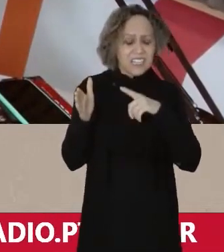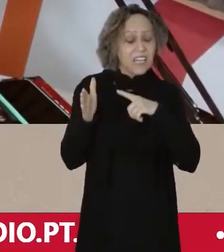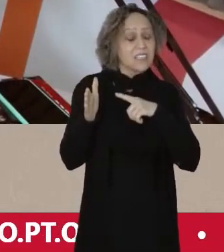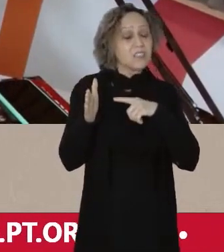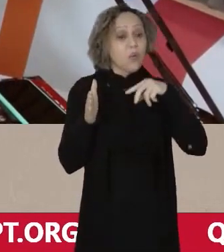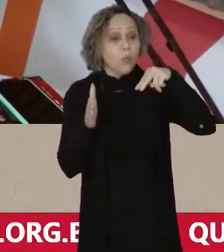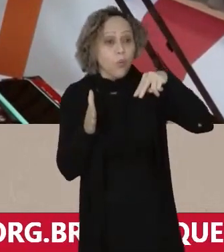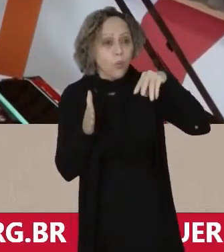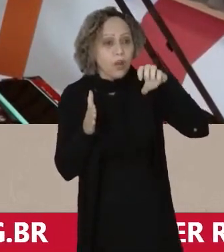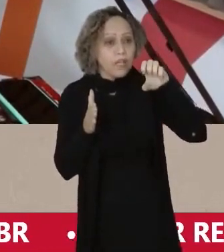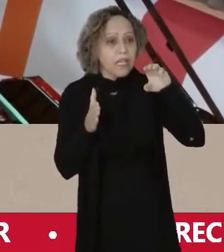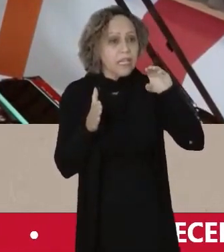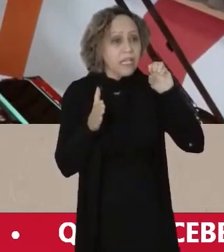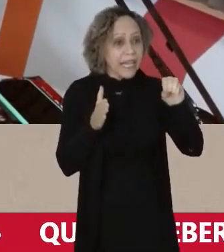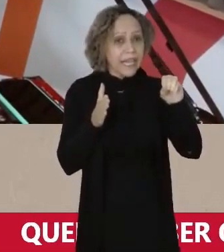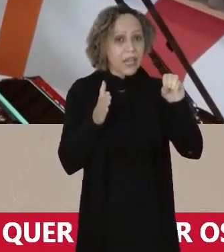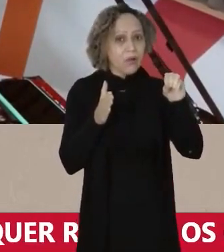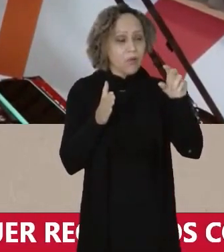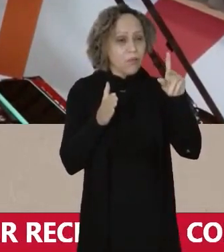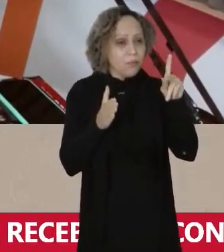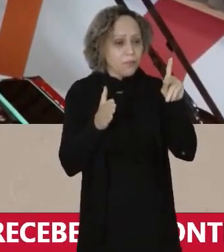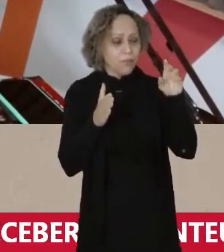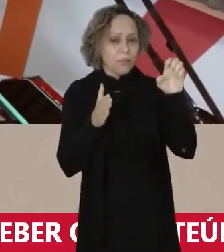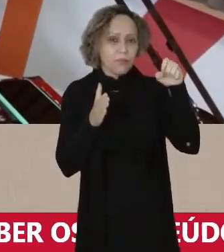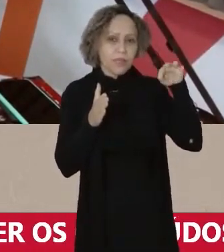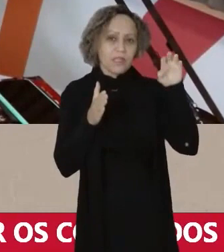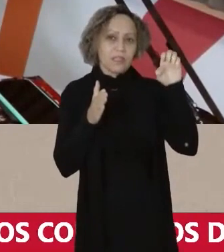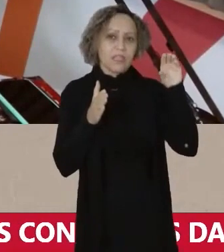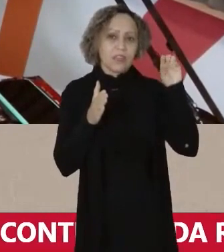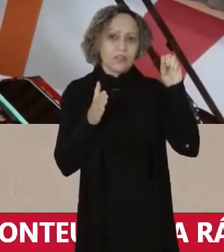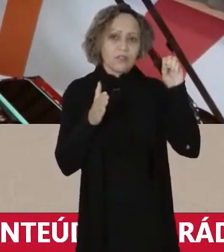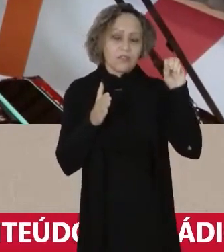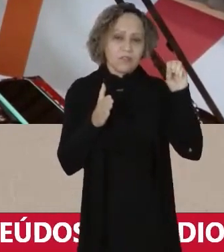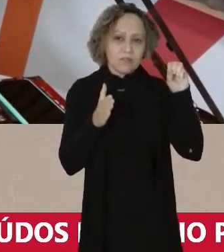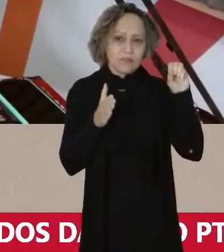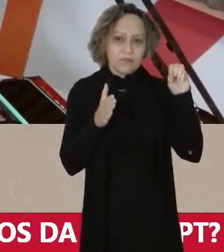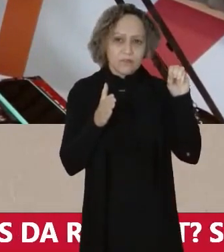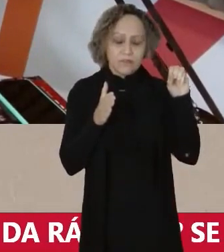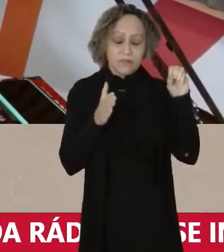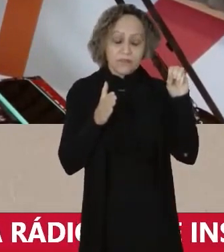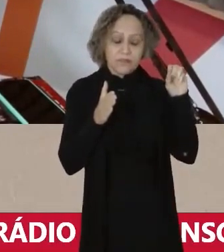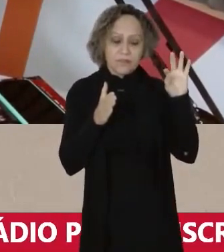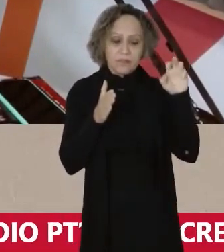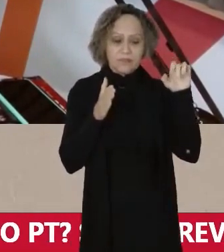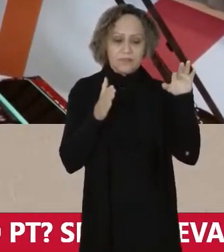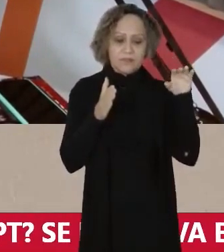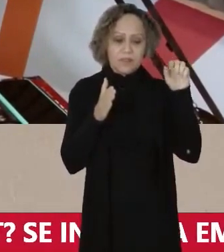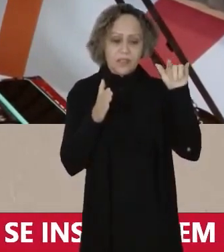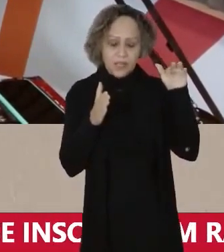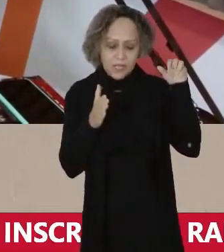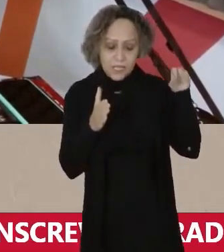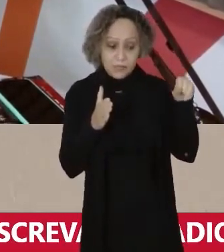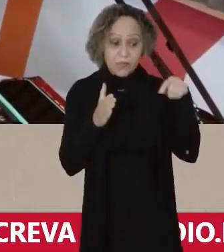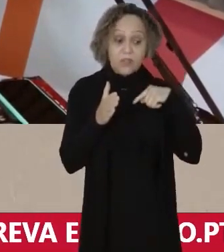na grana. O pentecostalismo de primeira e segunda geração tem África. Tem África nos movimentos. Quando você vai